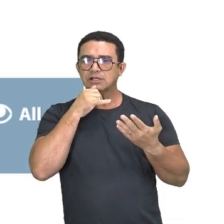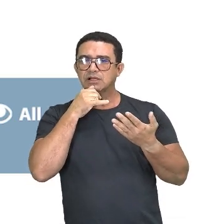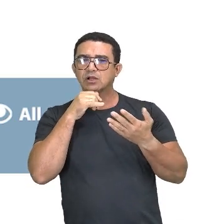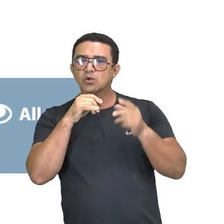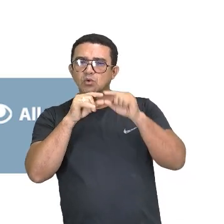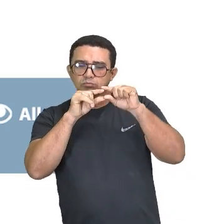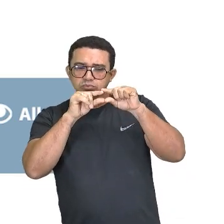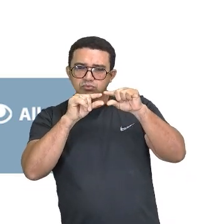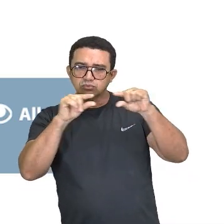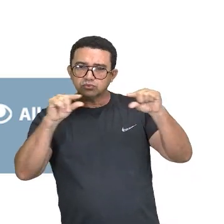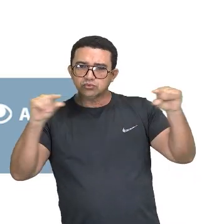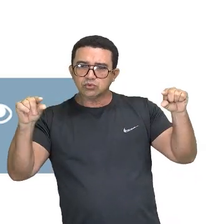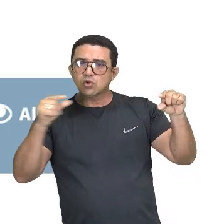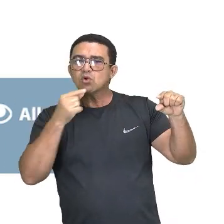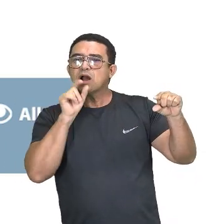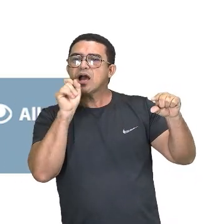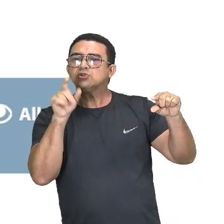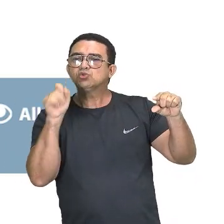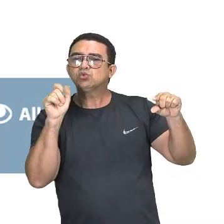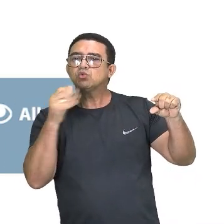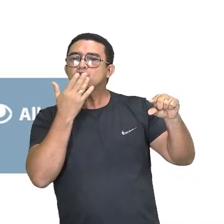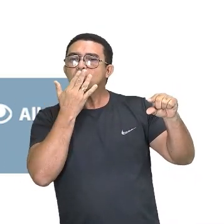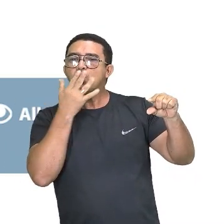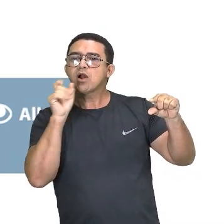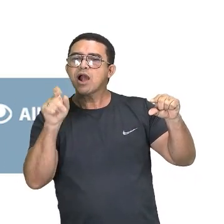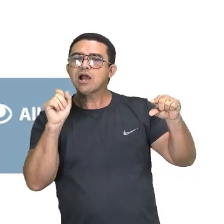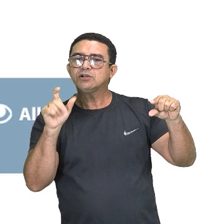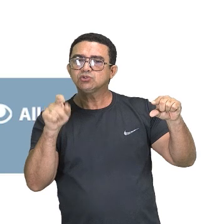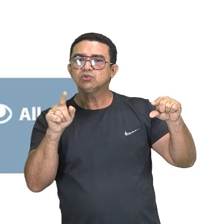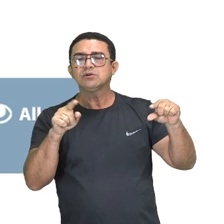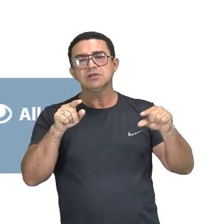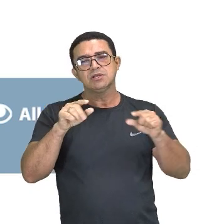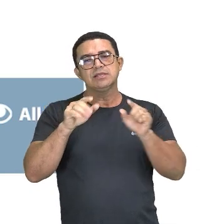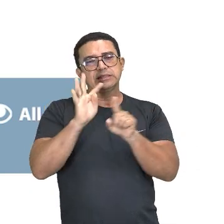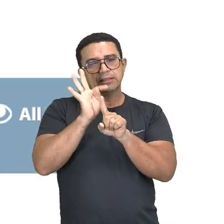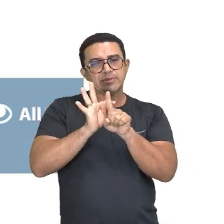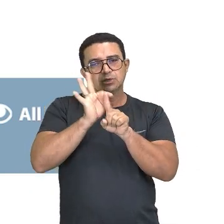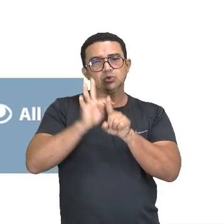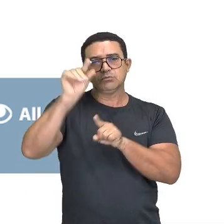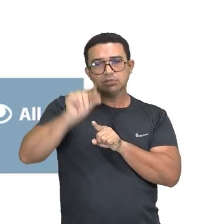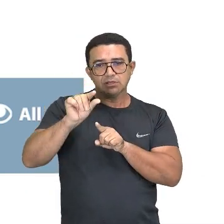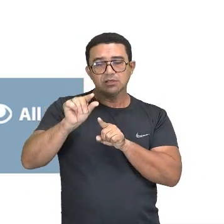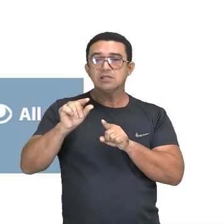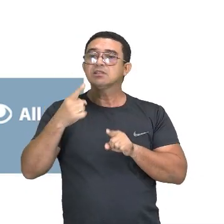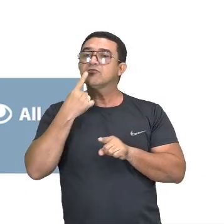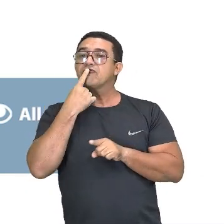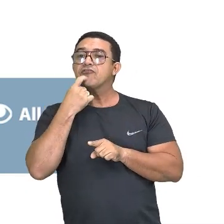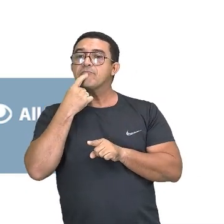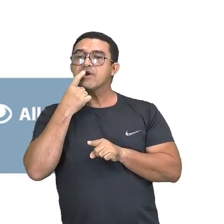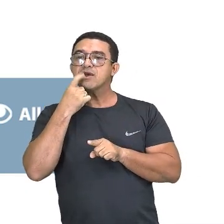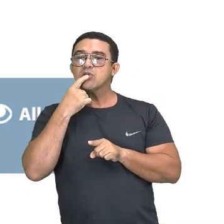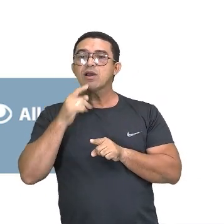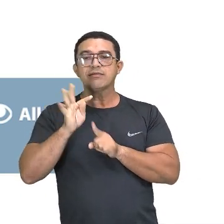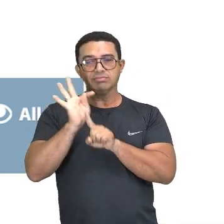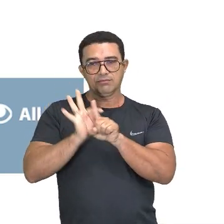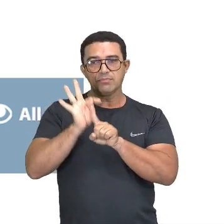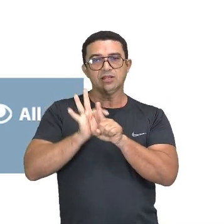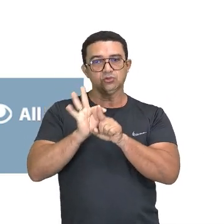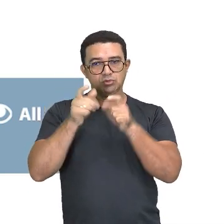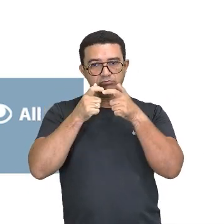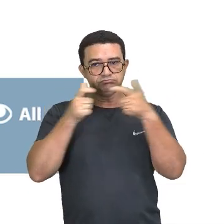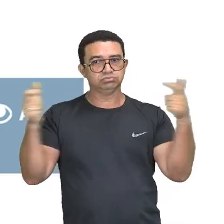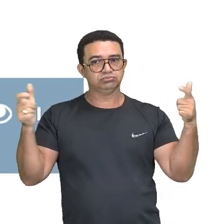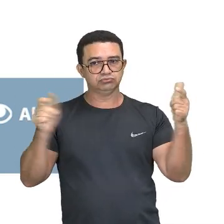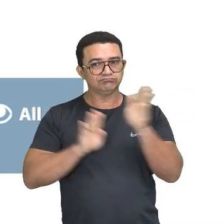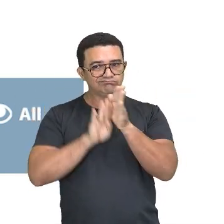nós temos temperaturas mais baixas. E quando ela tende para o vermelho, nós temos temperaturas mais altas.